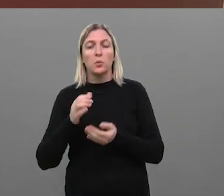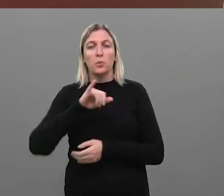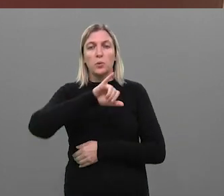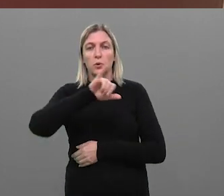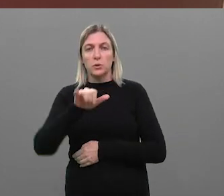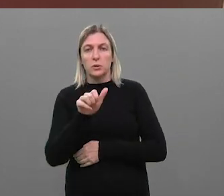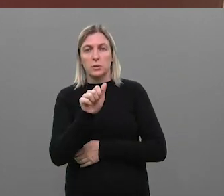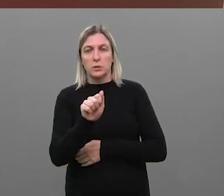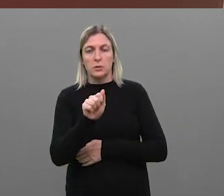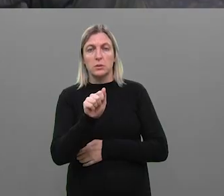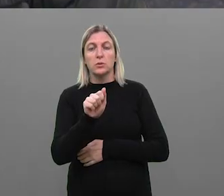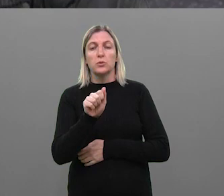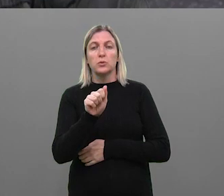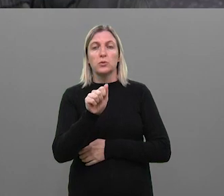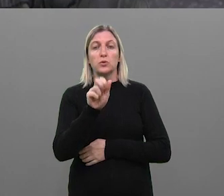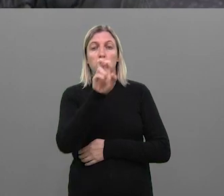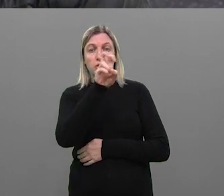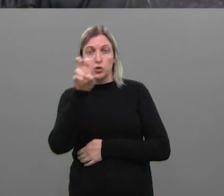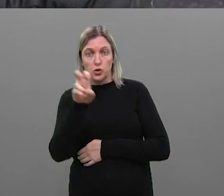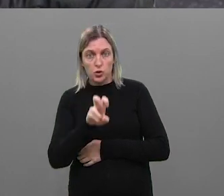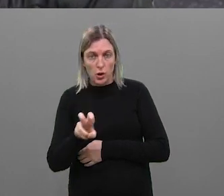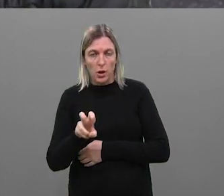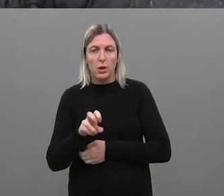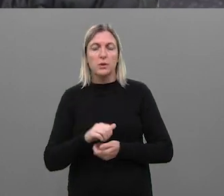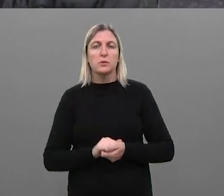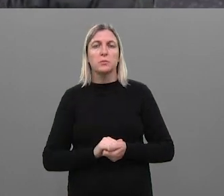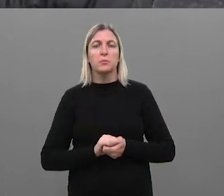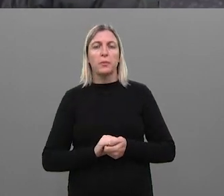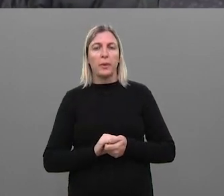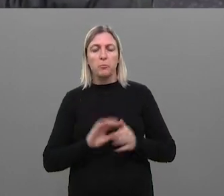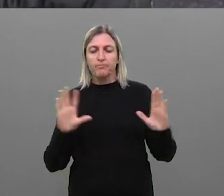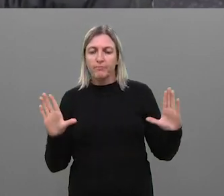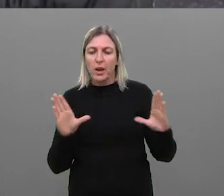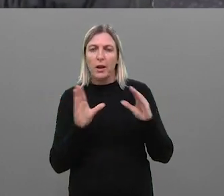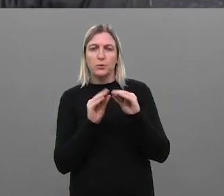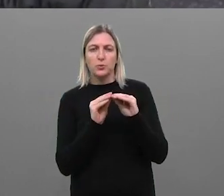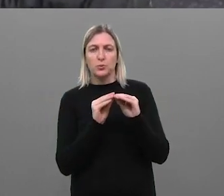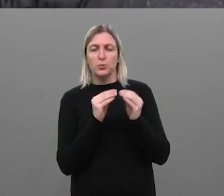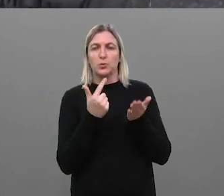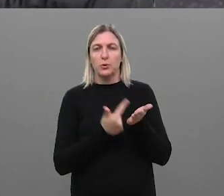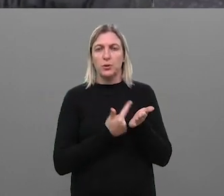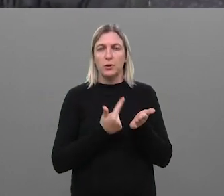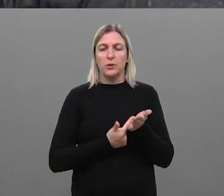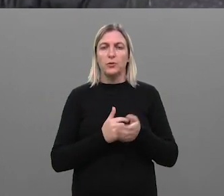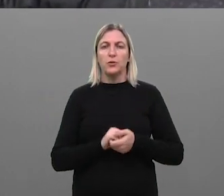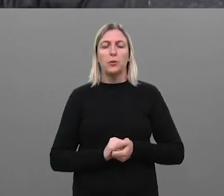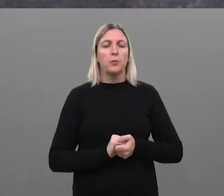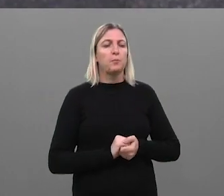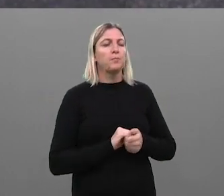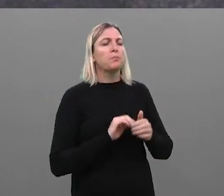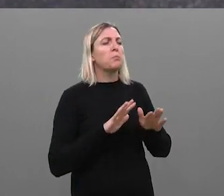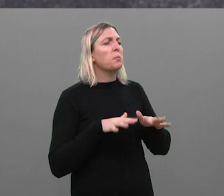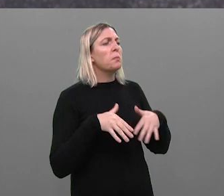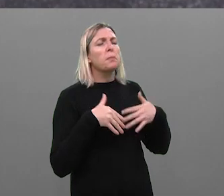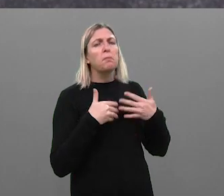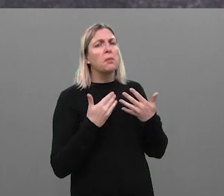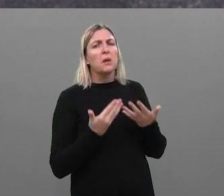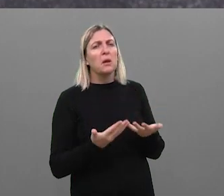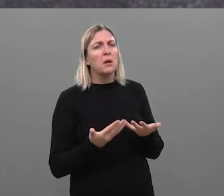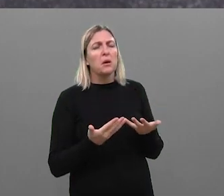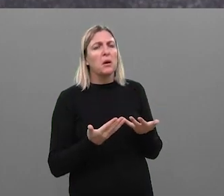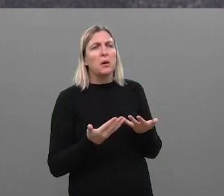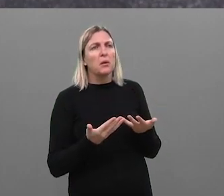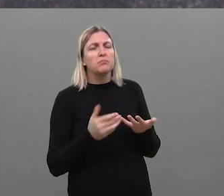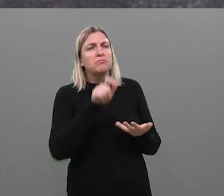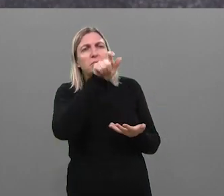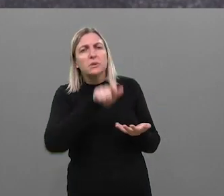e etc então uma panorâmica geral da obra é mais ou menos isso eh quem eh